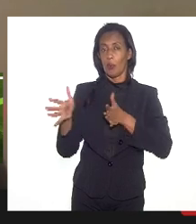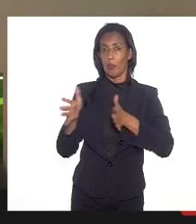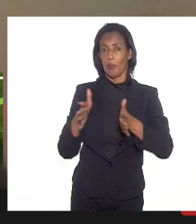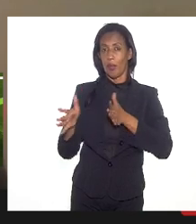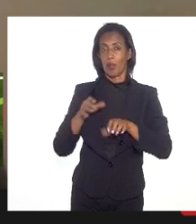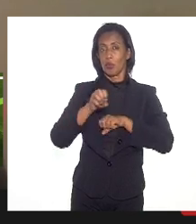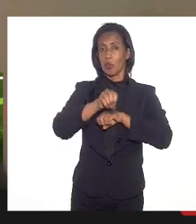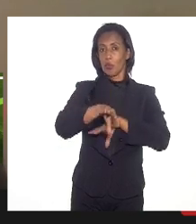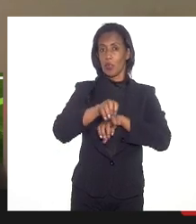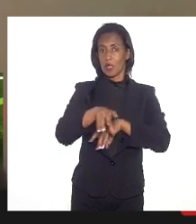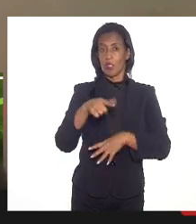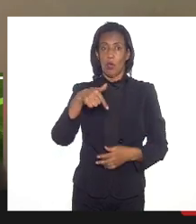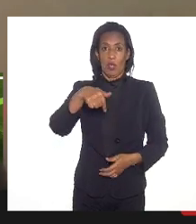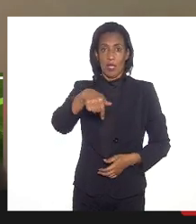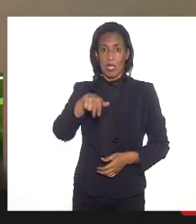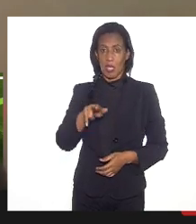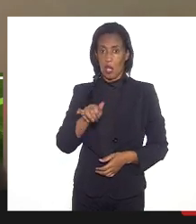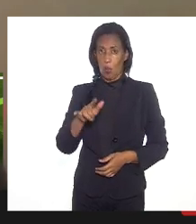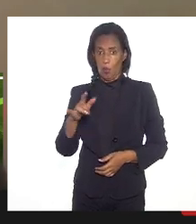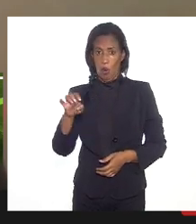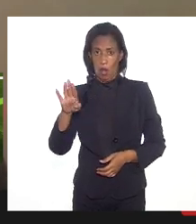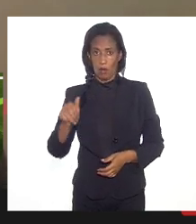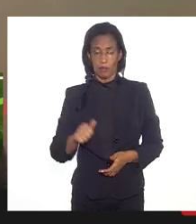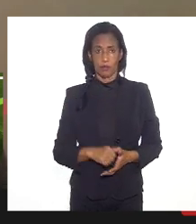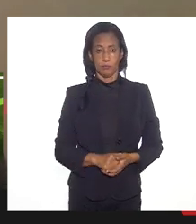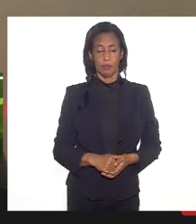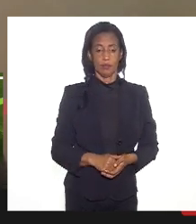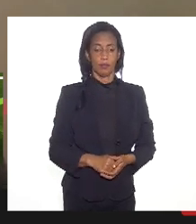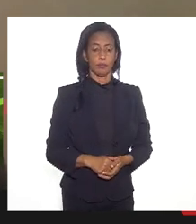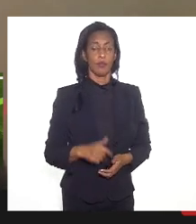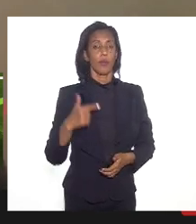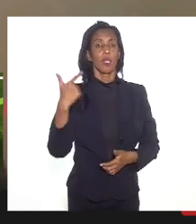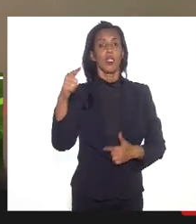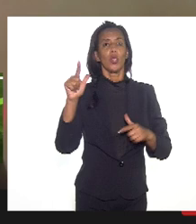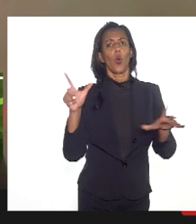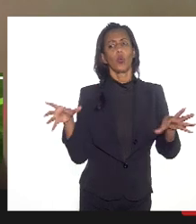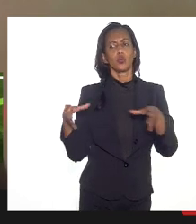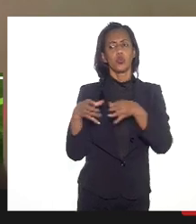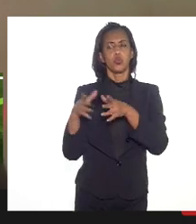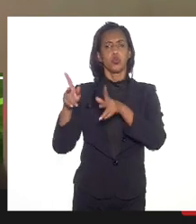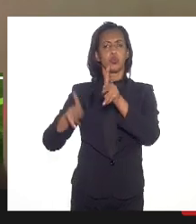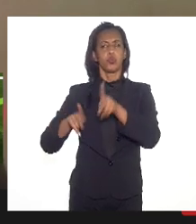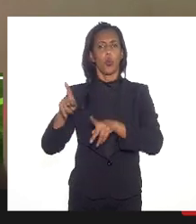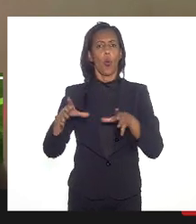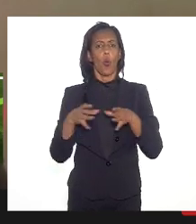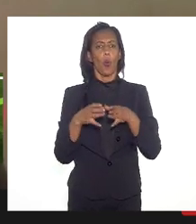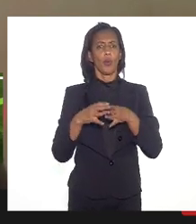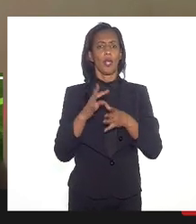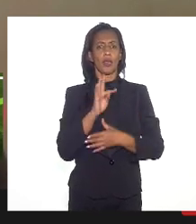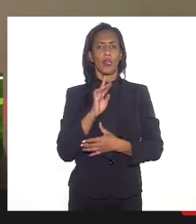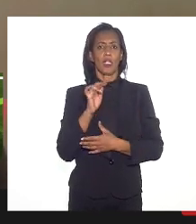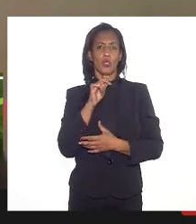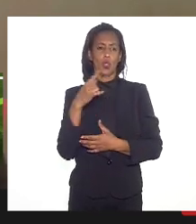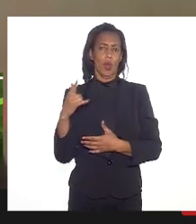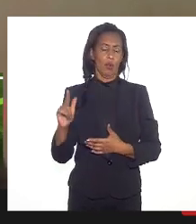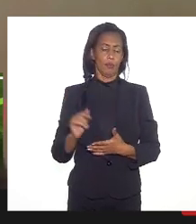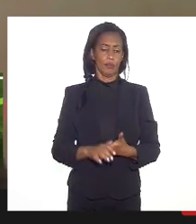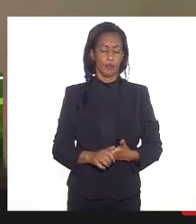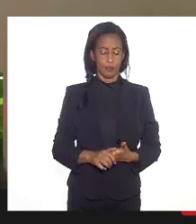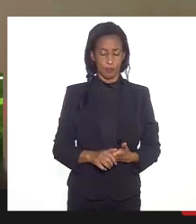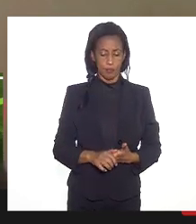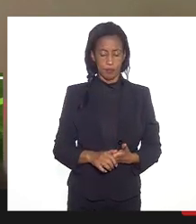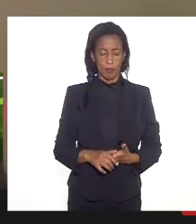da educação quilombola e outros povos, comunidades tradicionais. Terceiro,